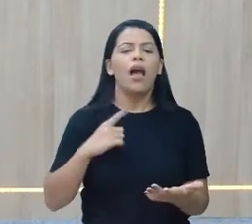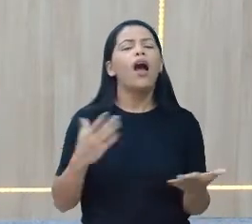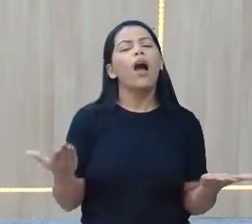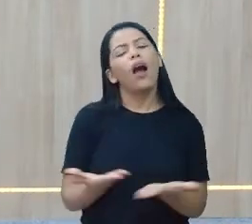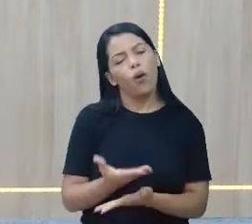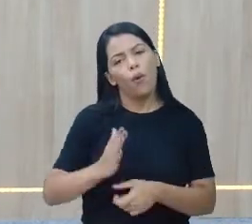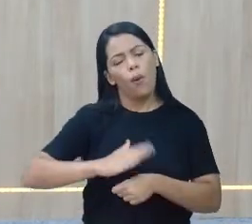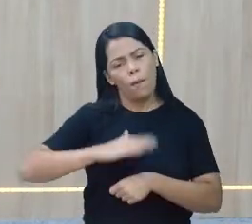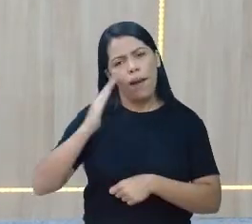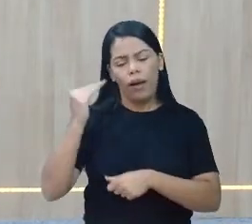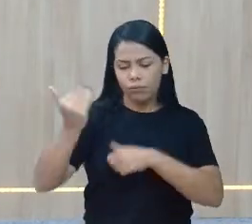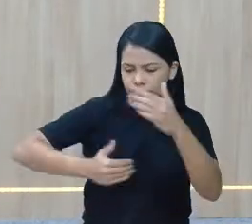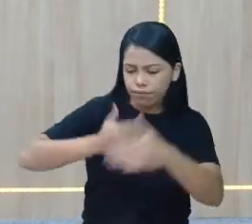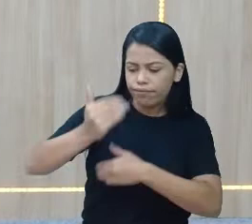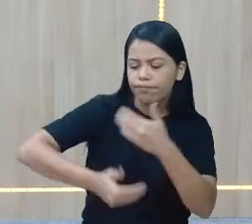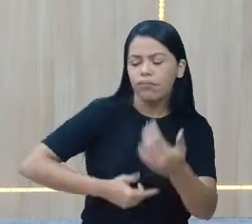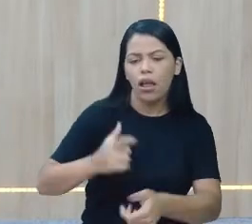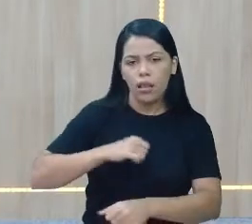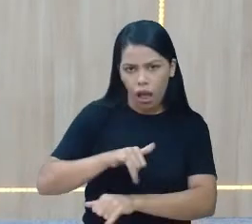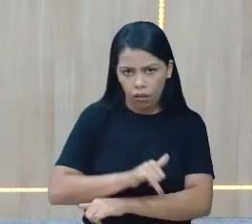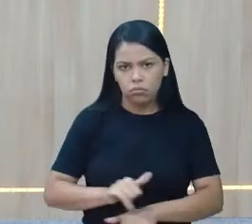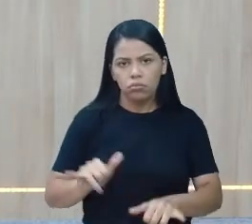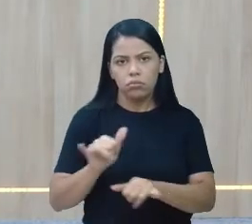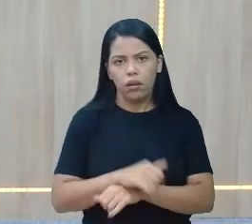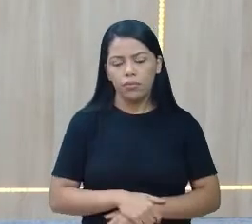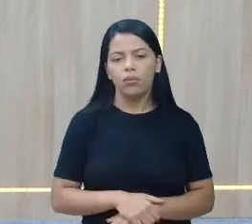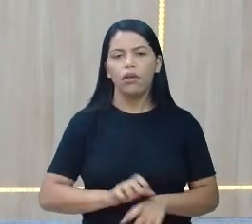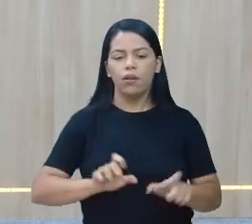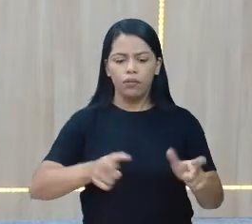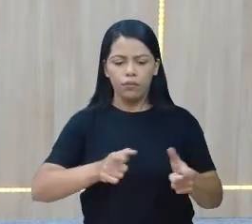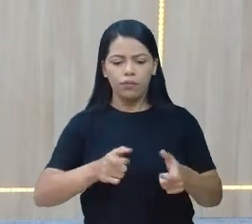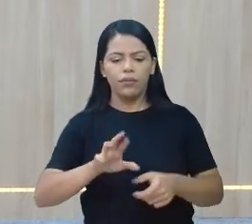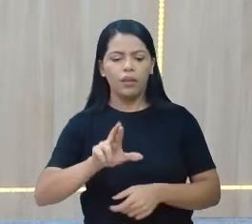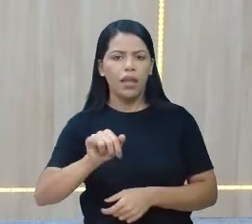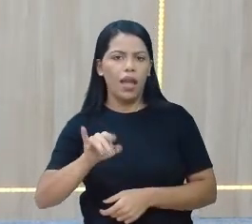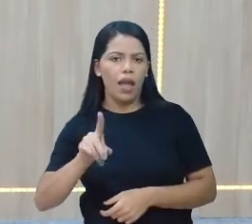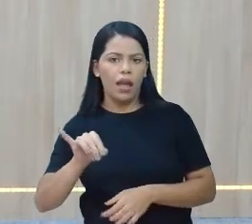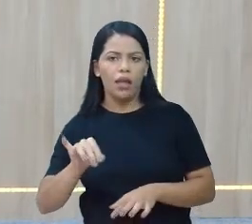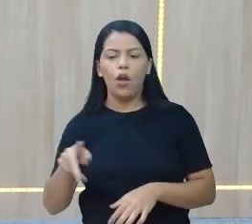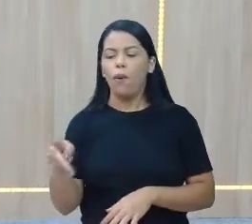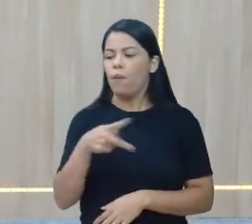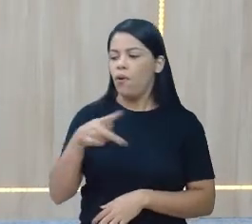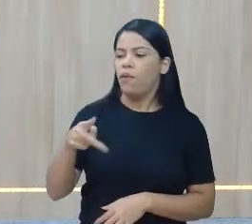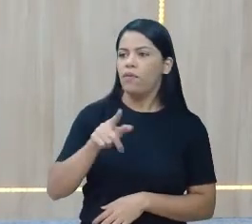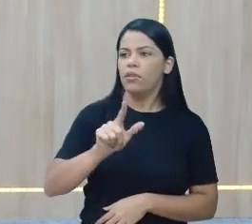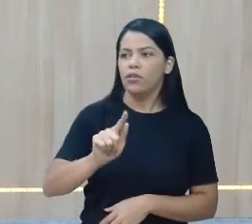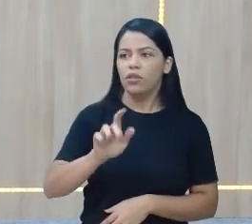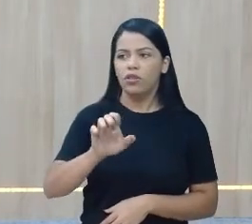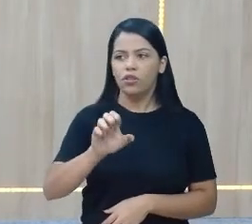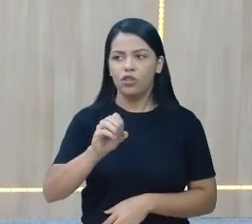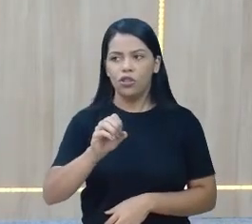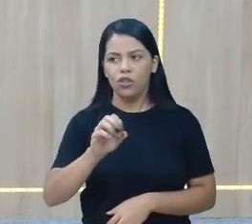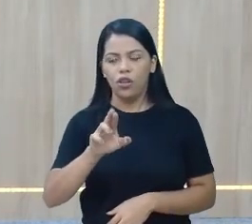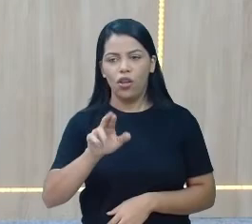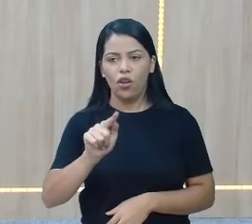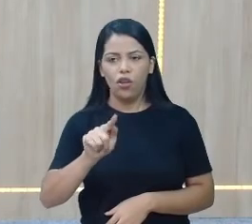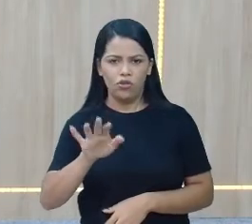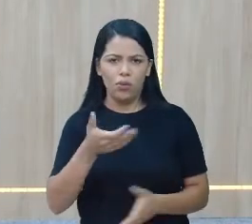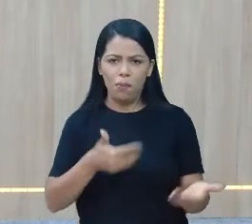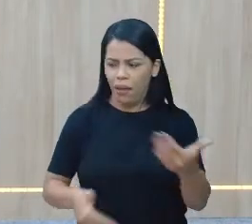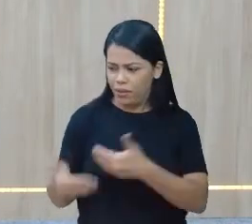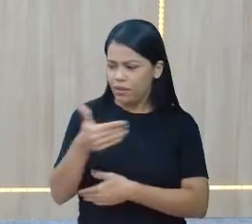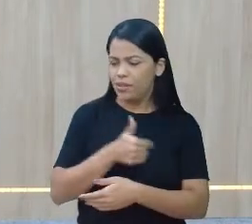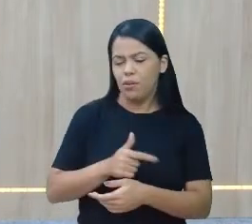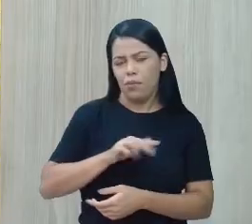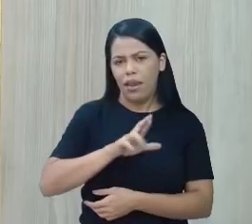mais bem evoluídos nas transmissões de rádio. O professor Jorge aqui participa. Olha só, o professor Jorge participa de transmissões de rádio, não é isso,